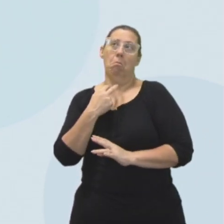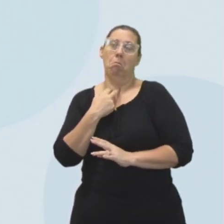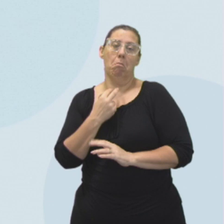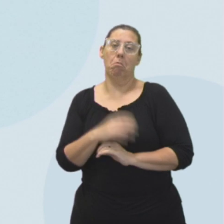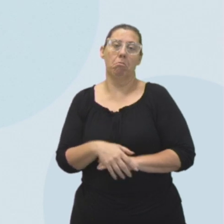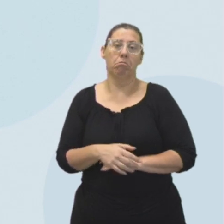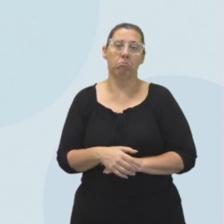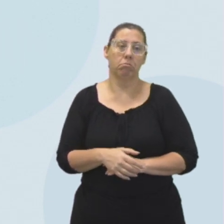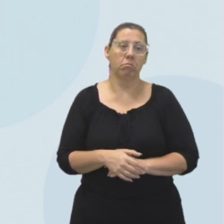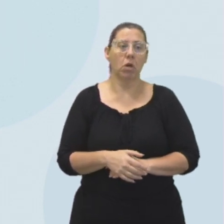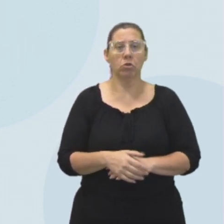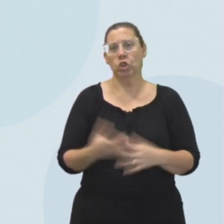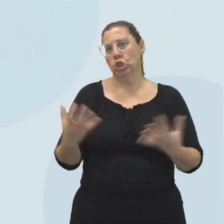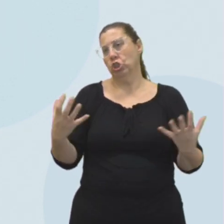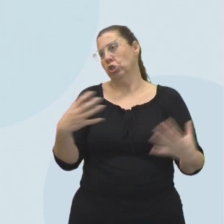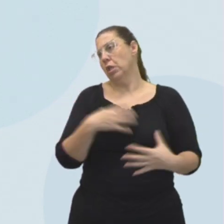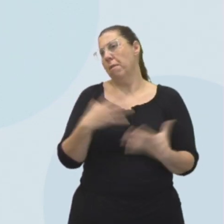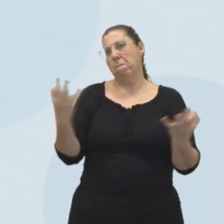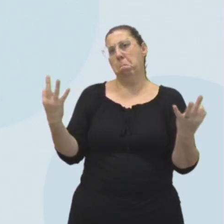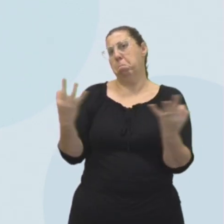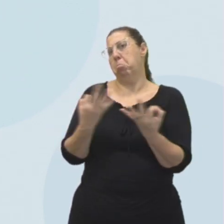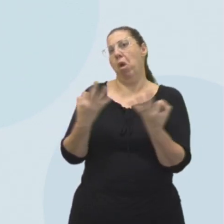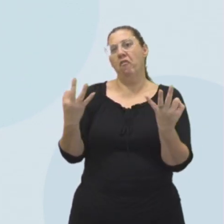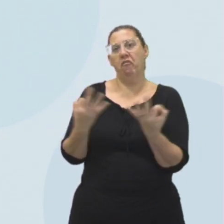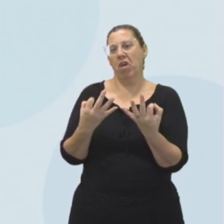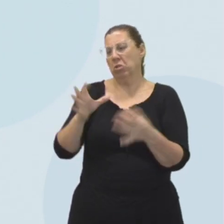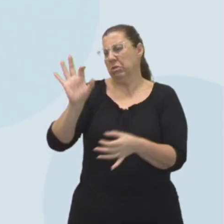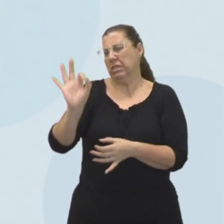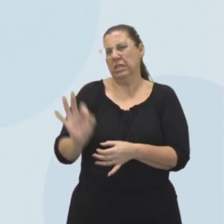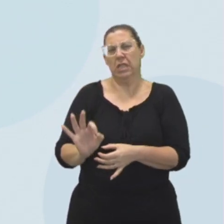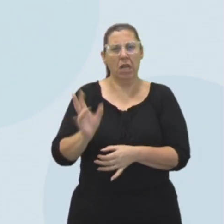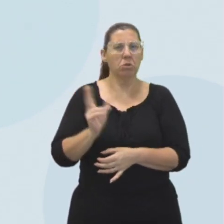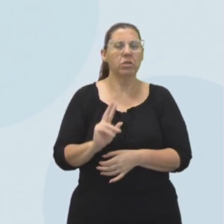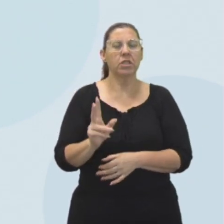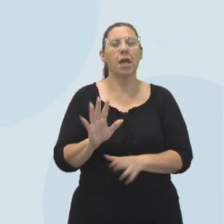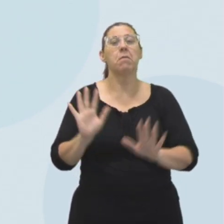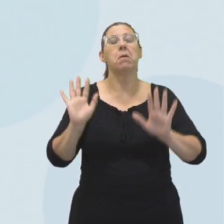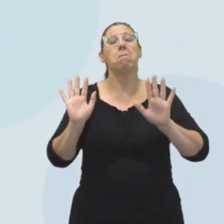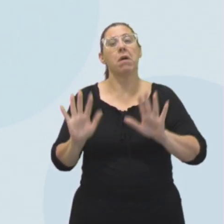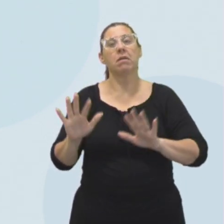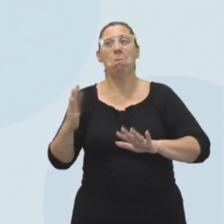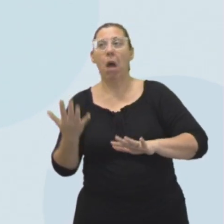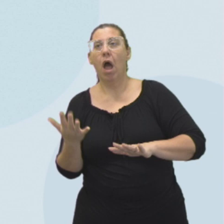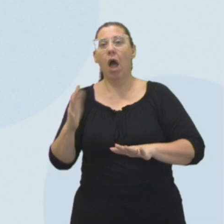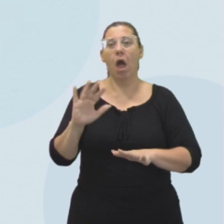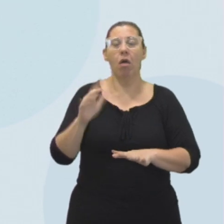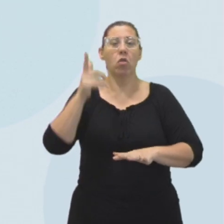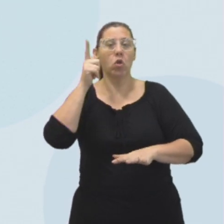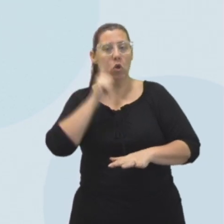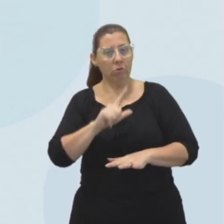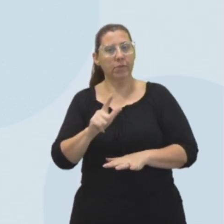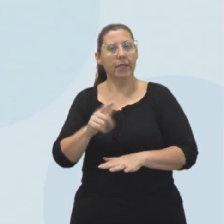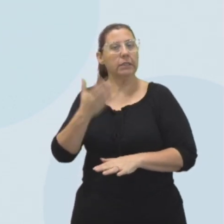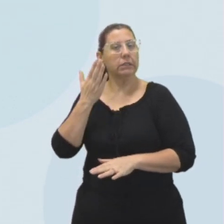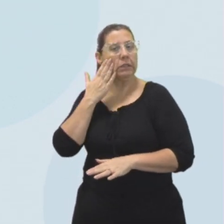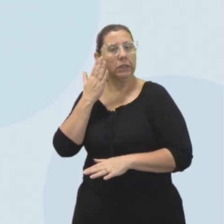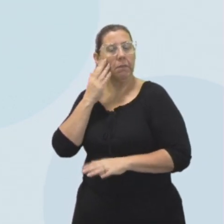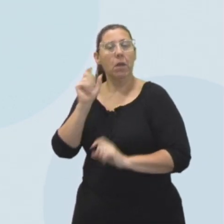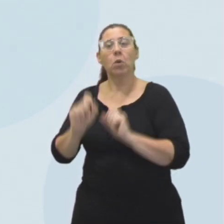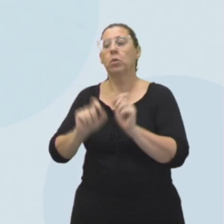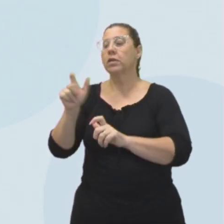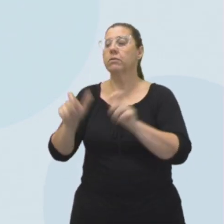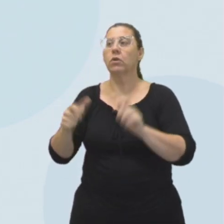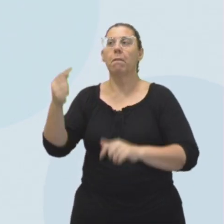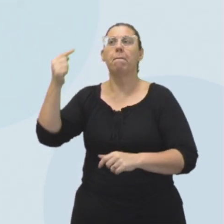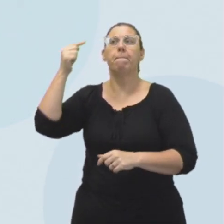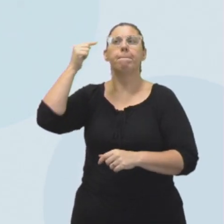modo perfeito e assertivo, mas mais ou menos a gente consegue prever o que as pessoas